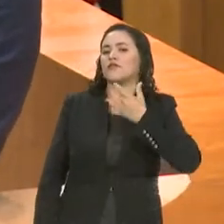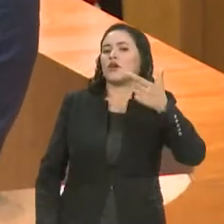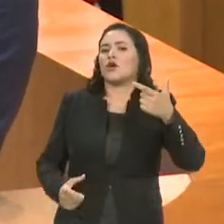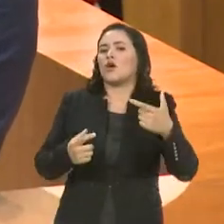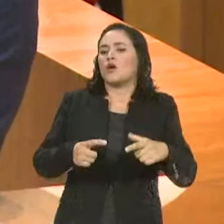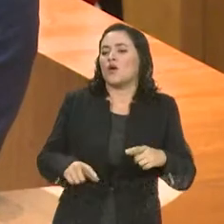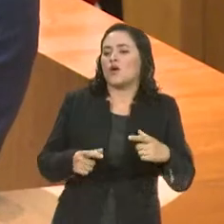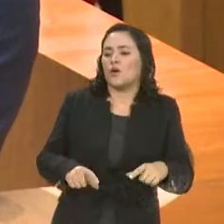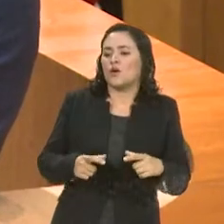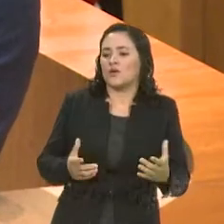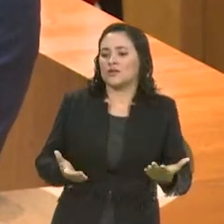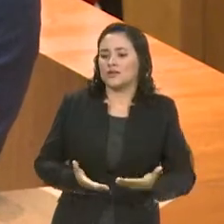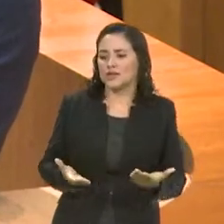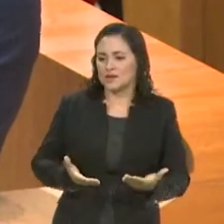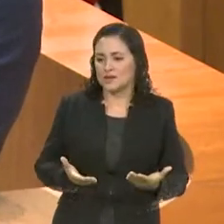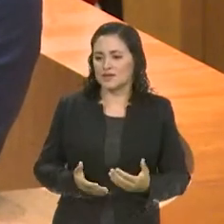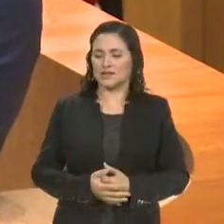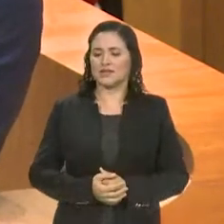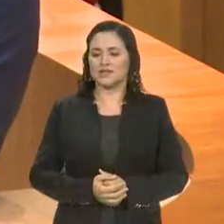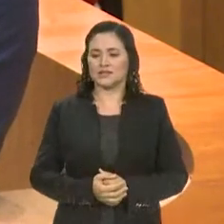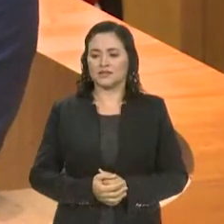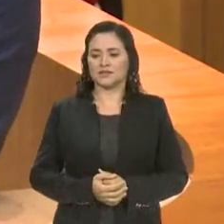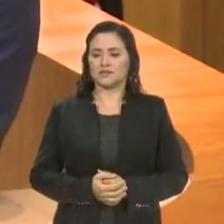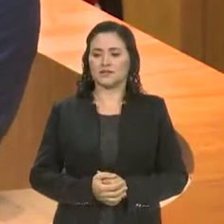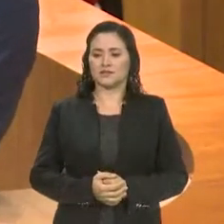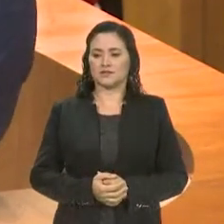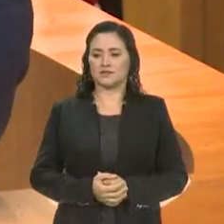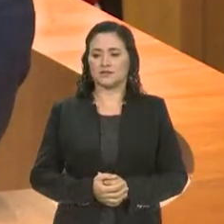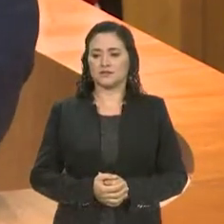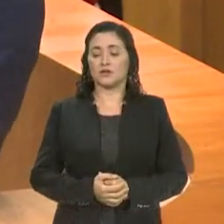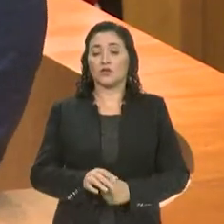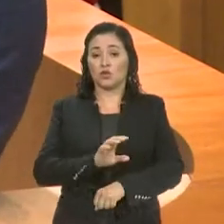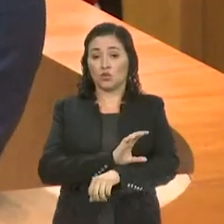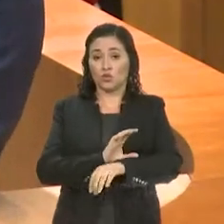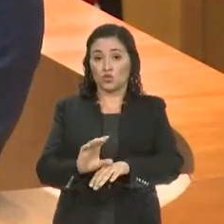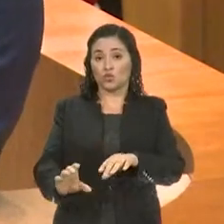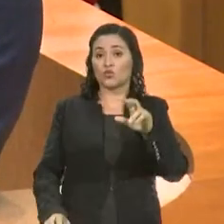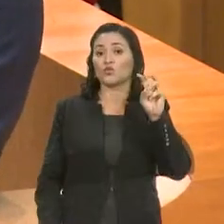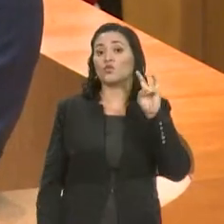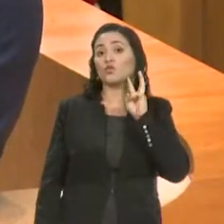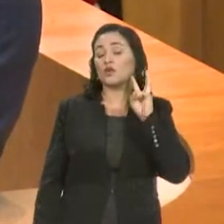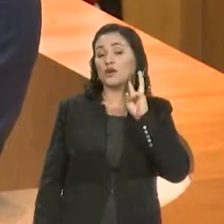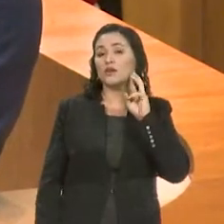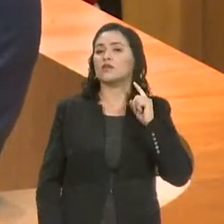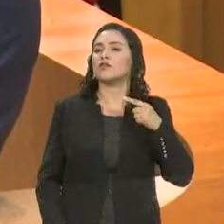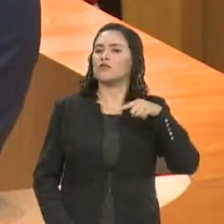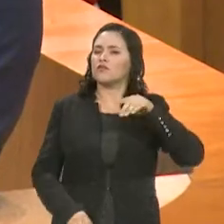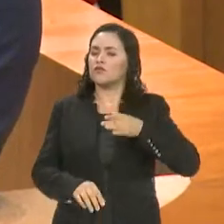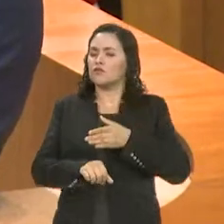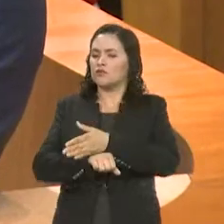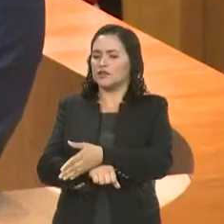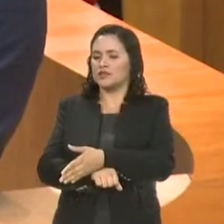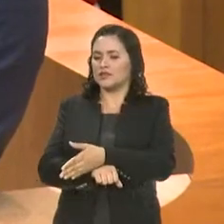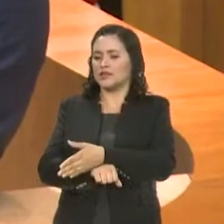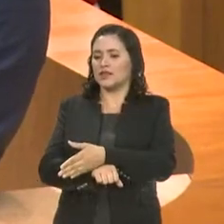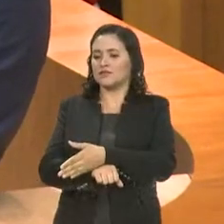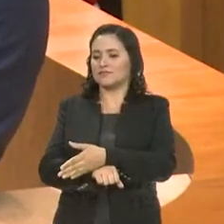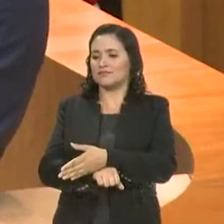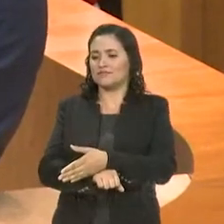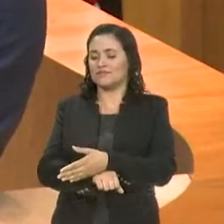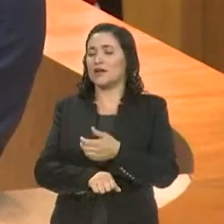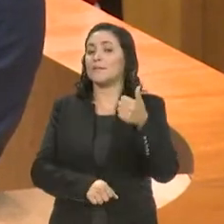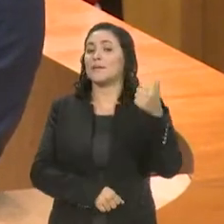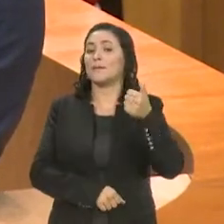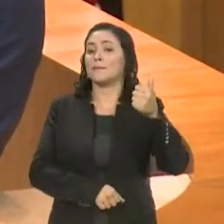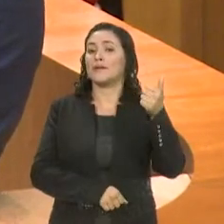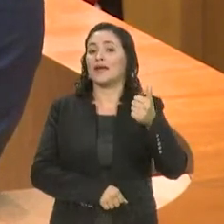meu querido amigo? Eu estou na Assembleia, ou melhor, estou no Consuelo. Ele foi lá me fazer uma visita de cortesia. As primeiras visitas que eu recebi de